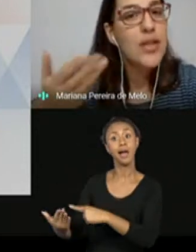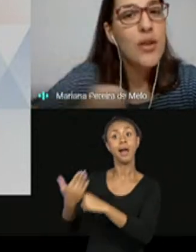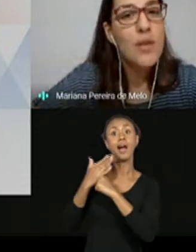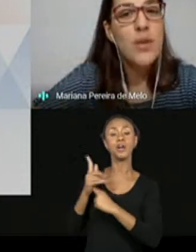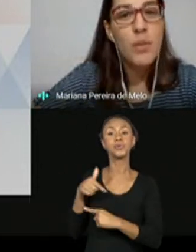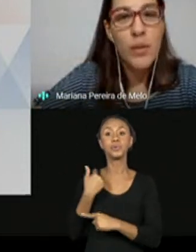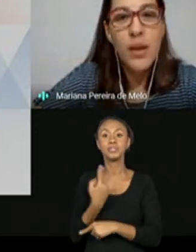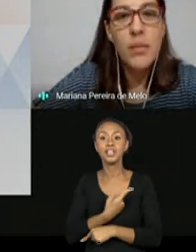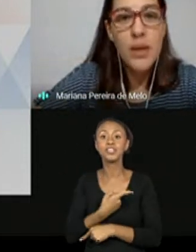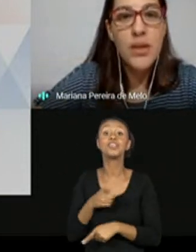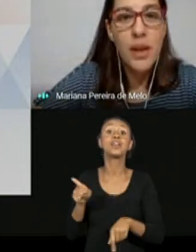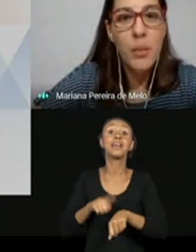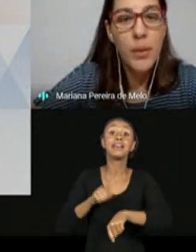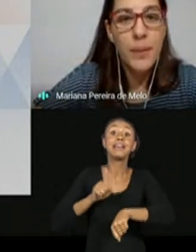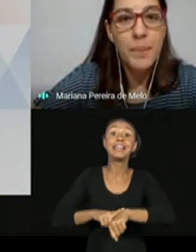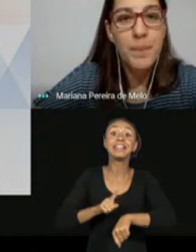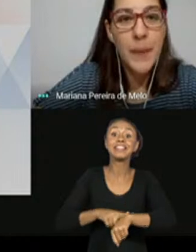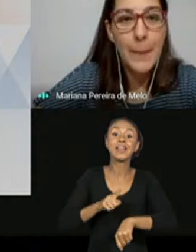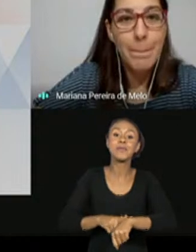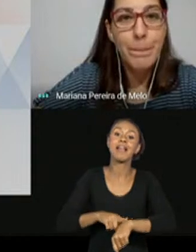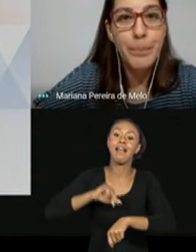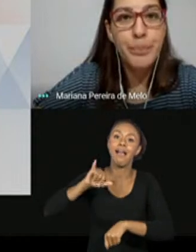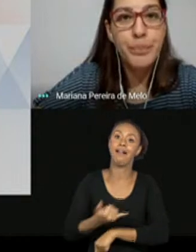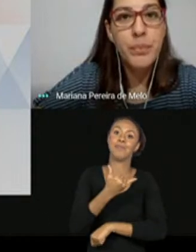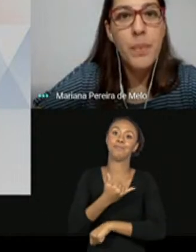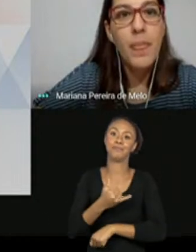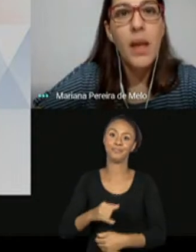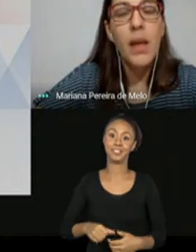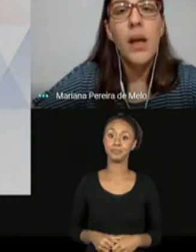quando a gente economiza um pouquinho mais de tempo aí, tá?